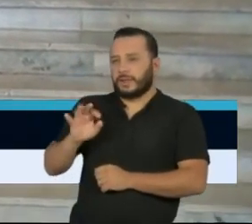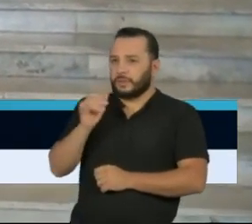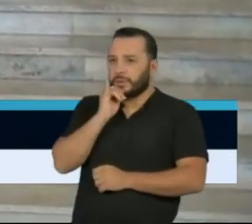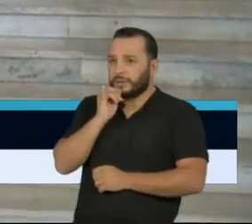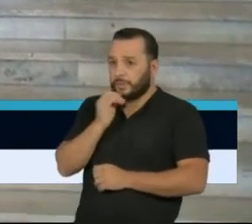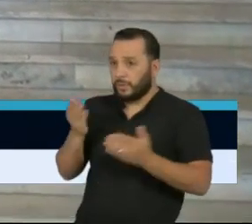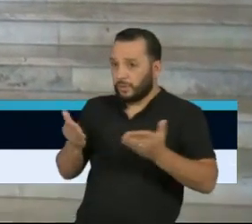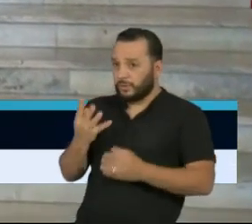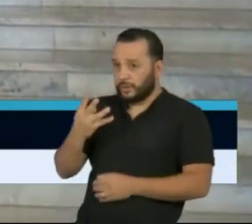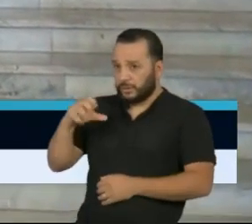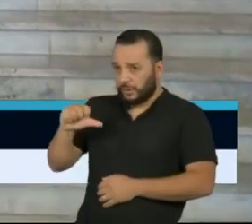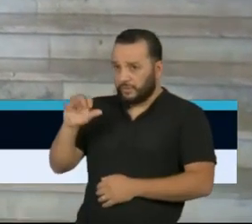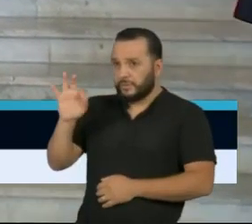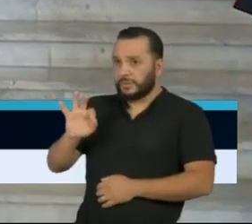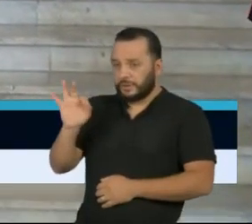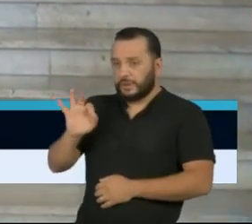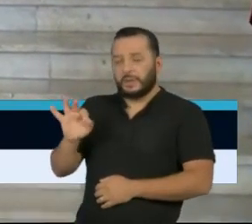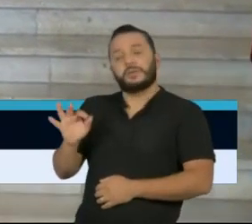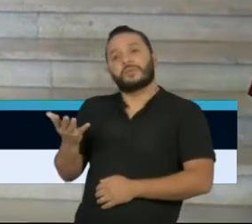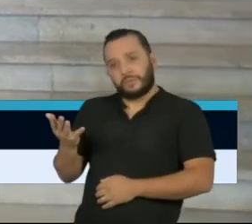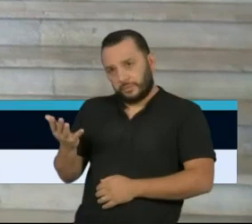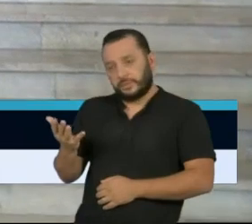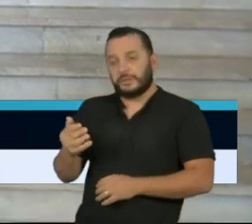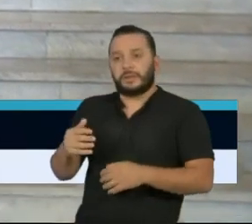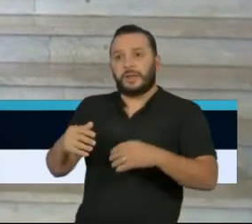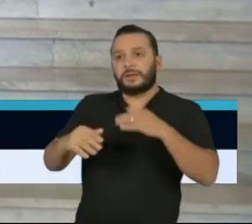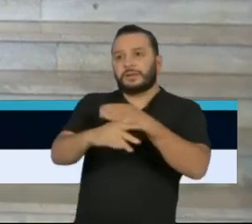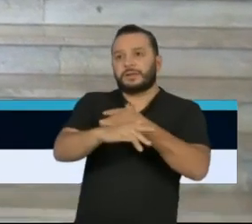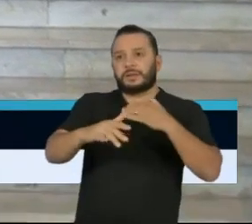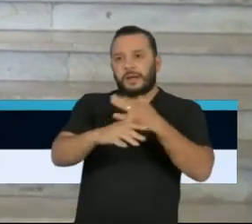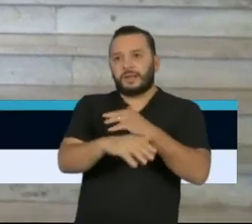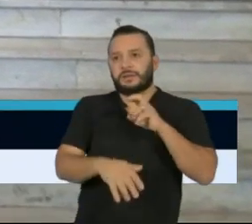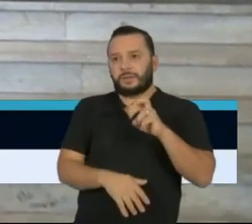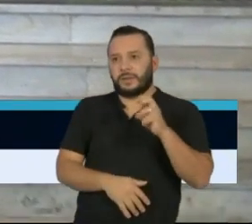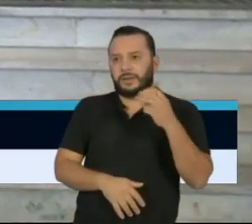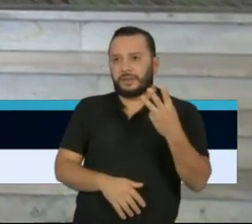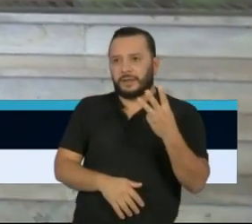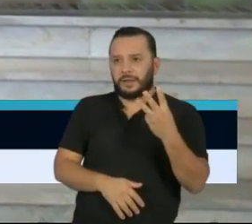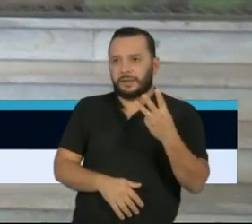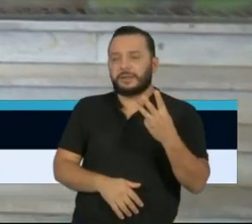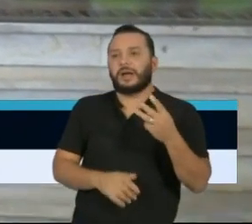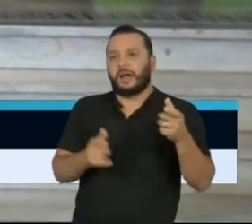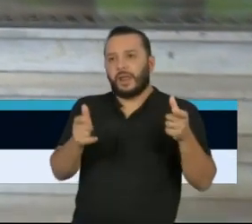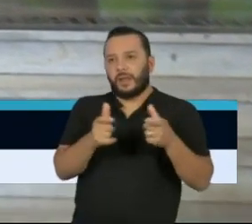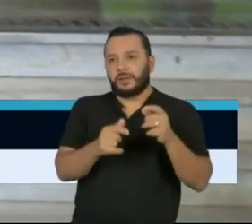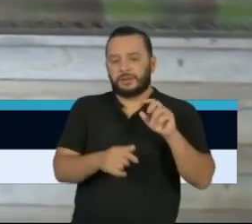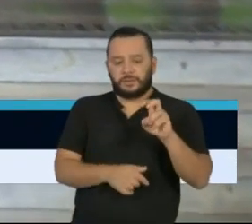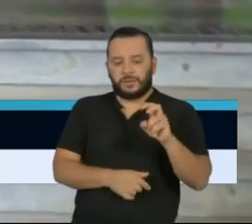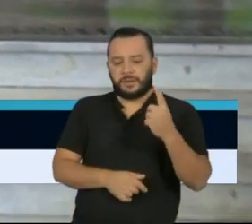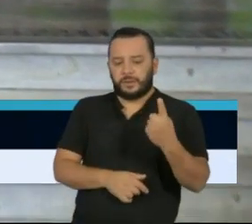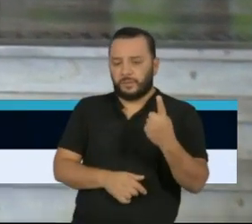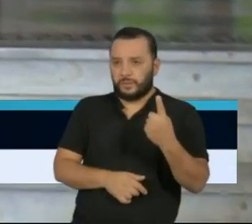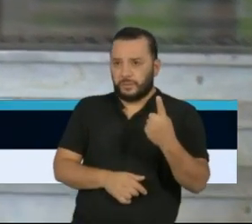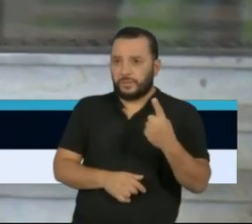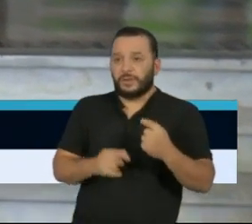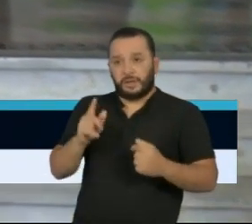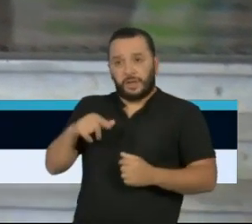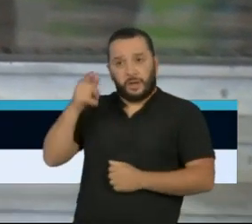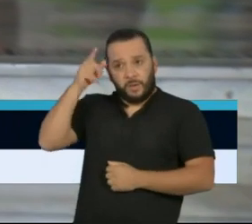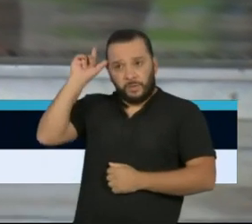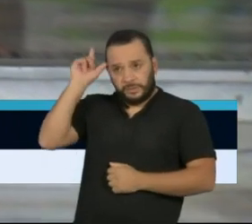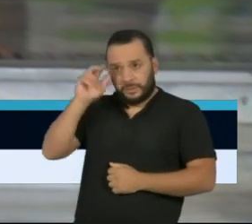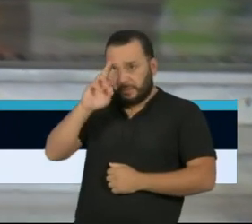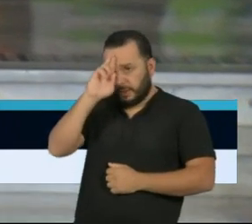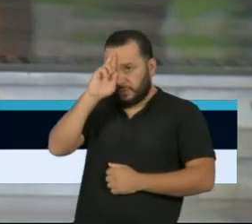para 49%, a da cidade caiu de 53% para 51%. Quando eu falo hoje, é o dado de ontem, que a meio-dia a